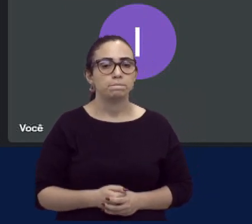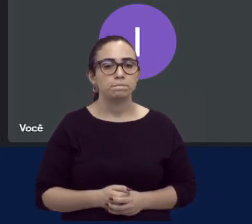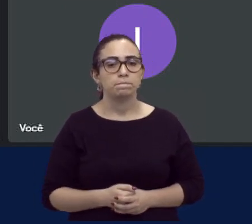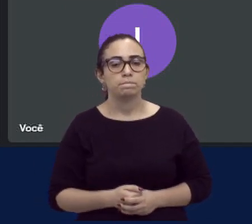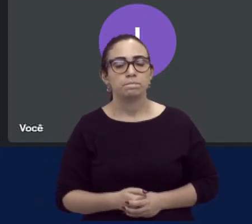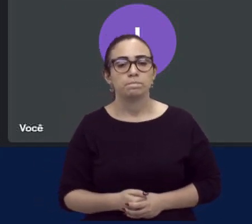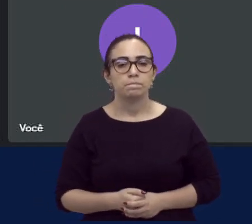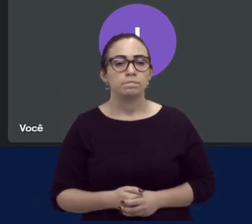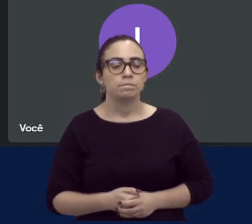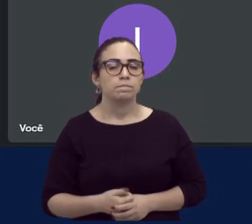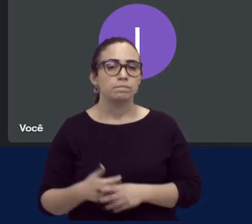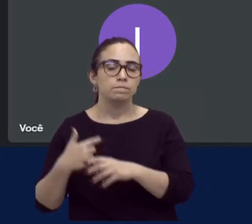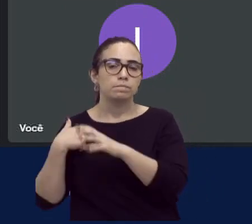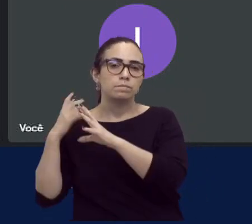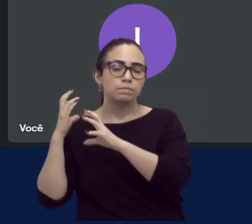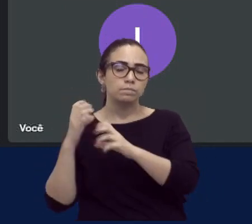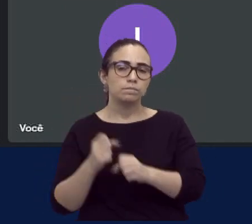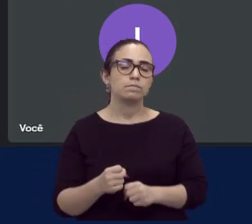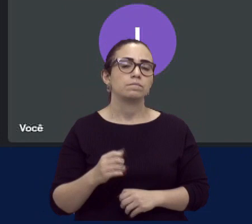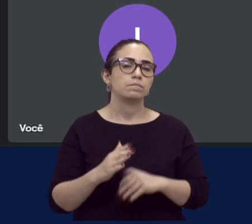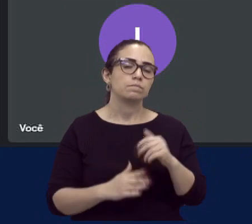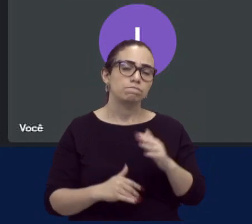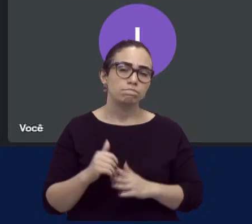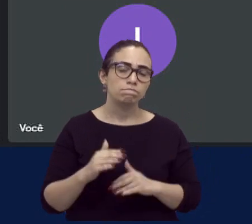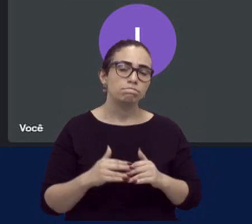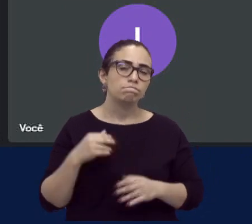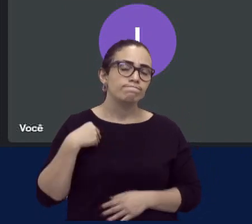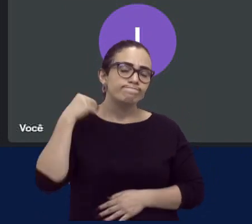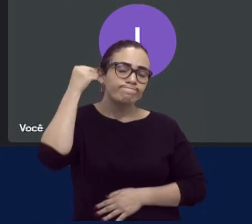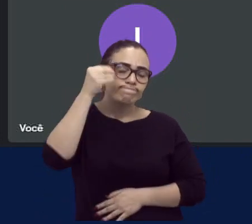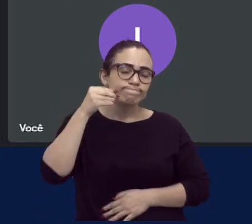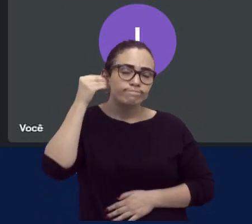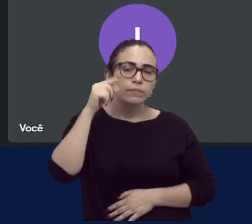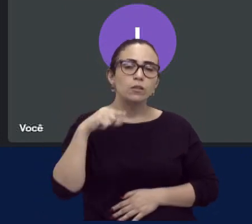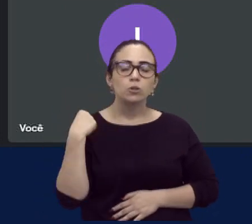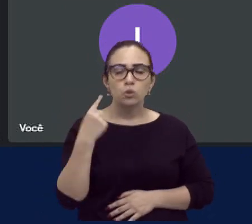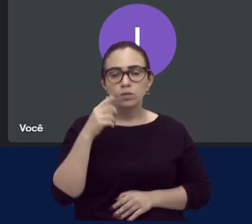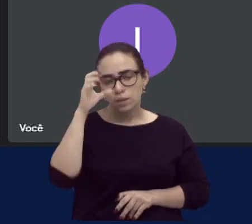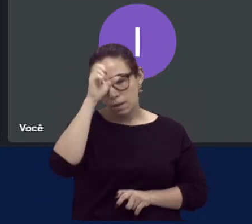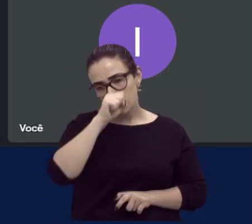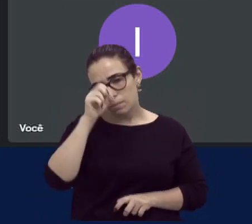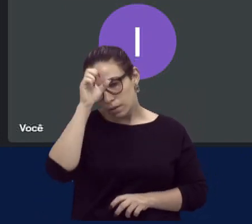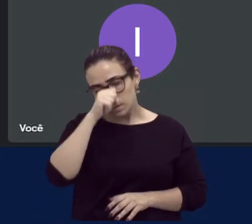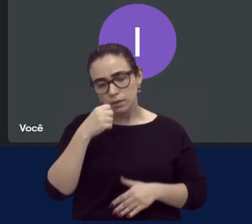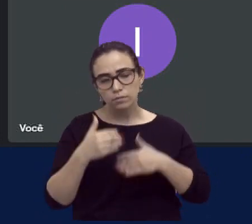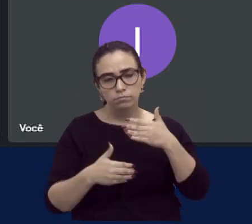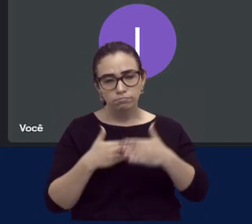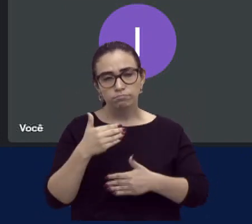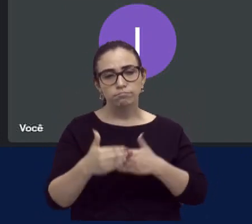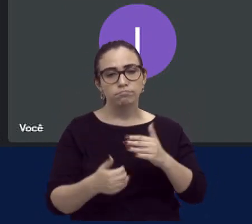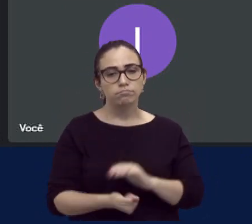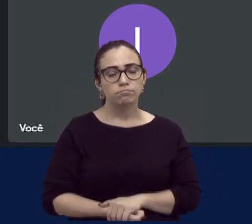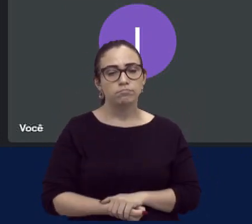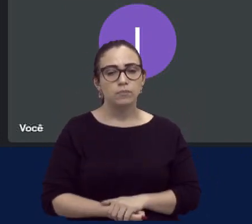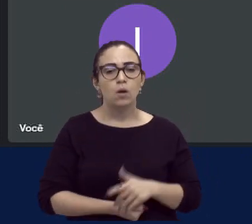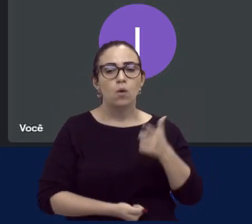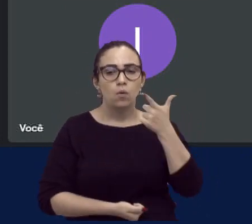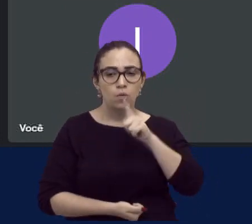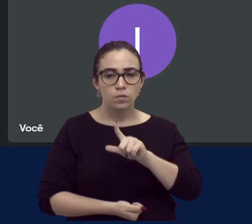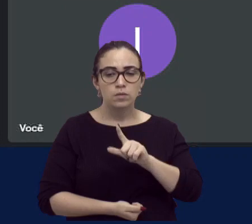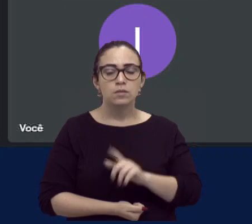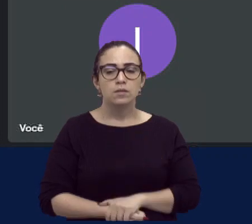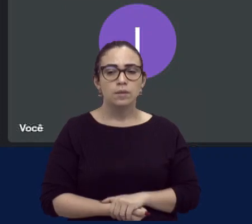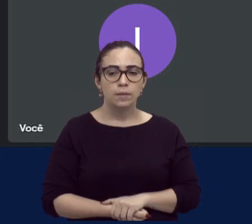Pela minha trajetória e por formação. E eu posso dizer uma coisa, a gente aprende e a gente consegue criar